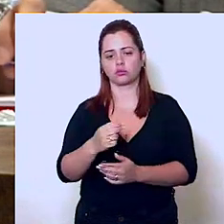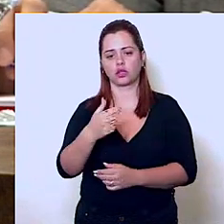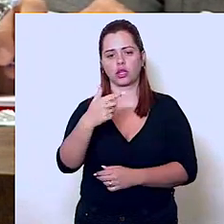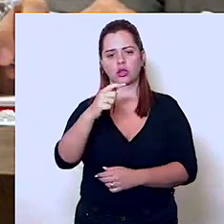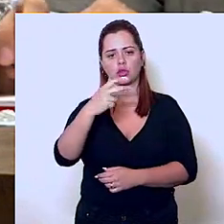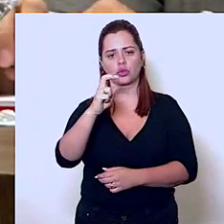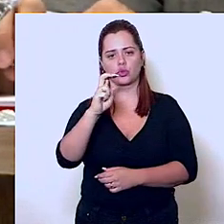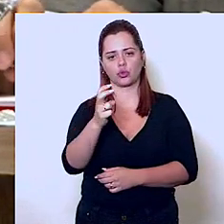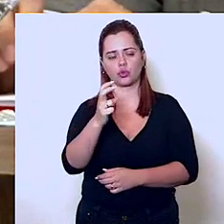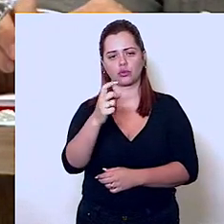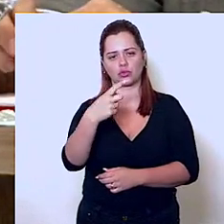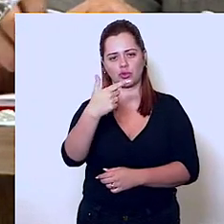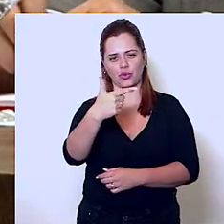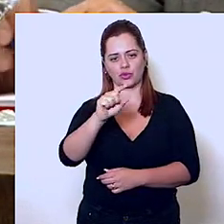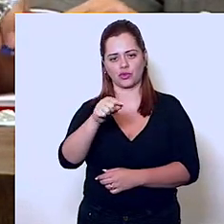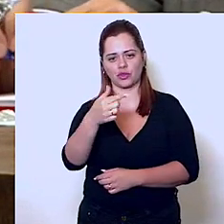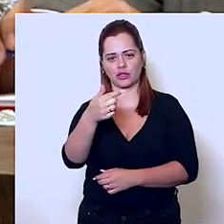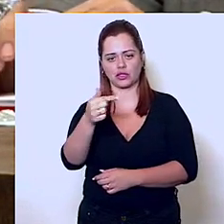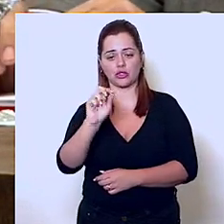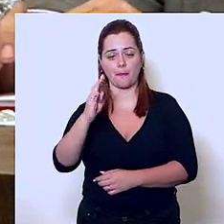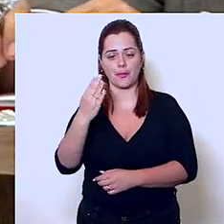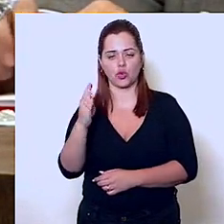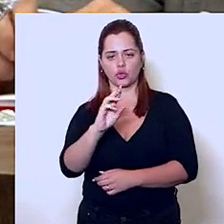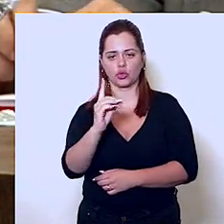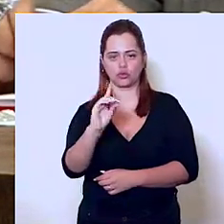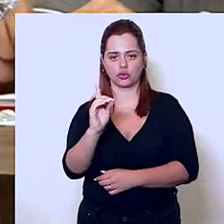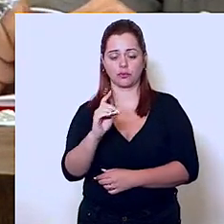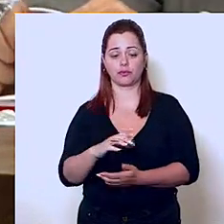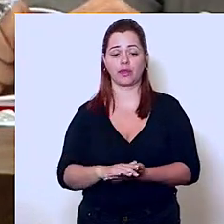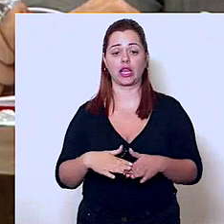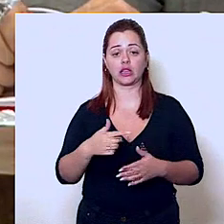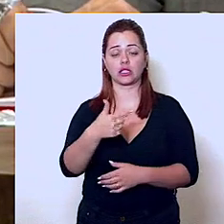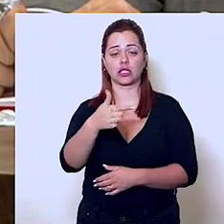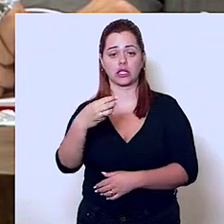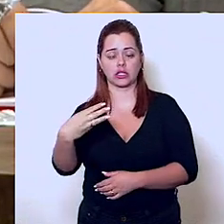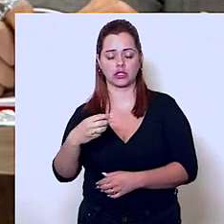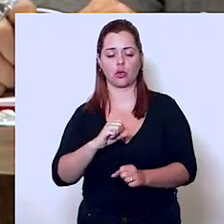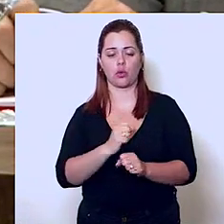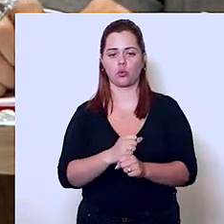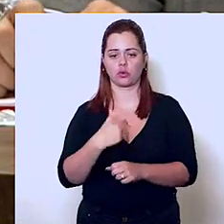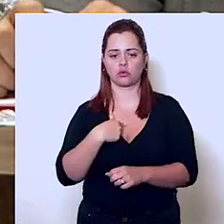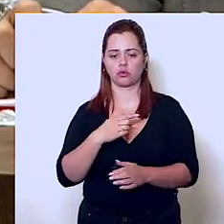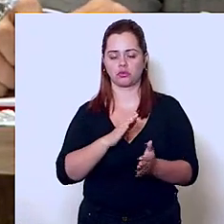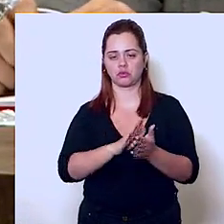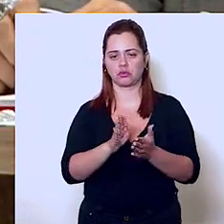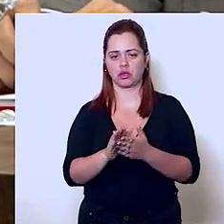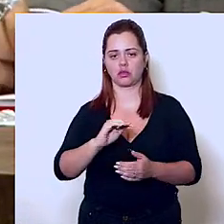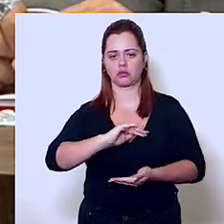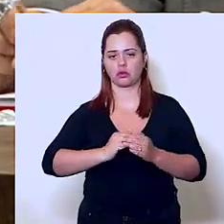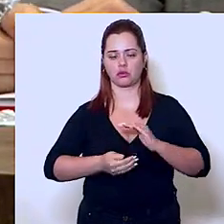bilhões de dólares. Em 73, que foi o ano que eu saí do Itamaraty para ir trabalhar no